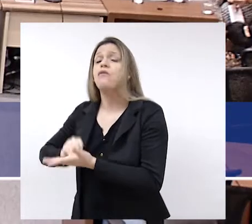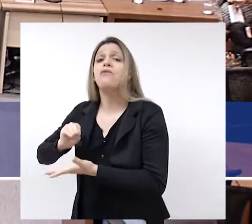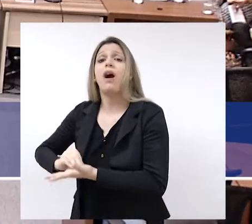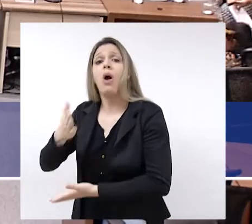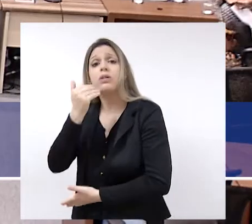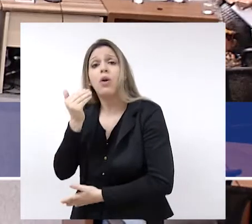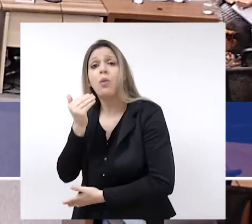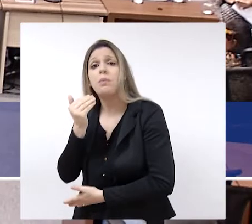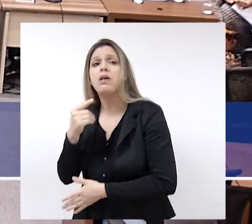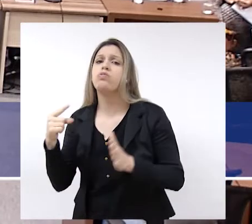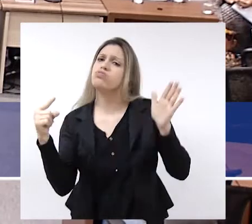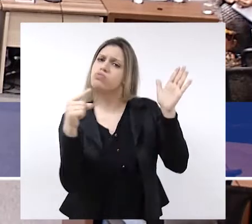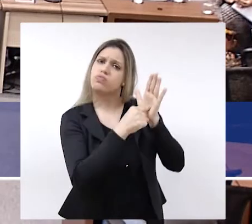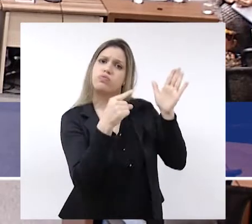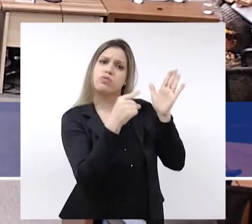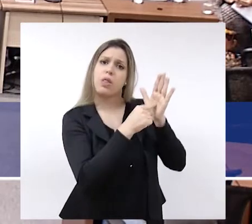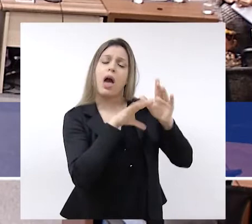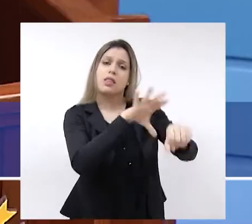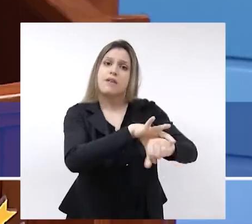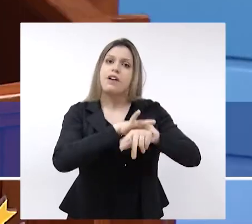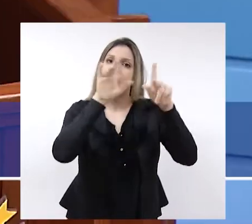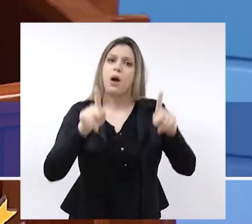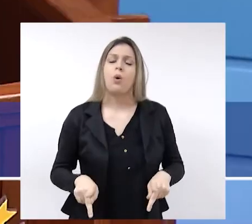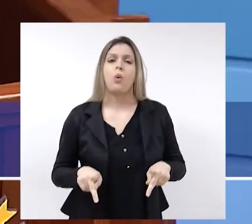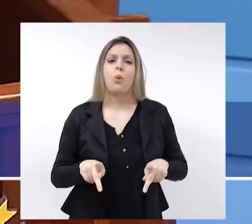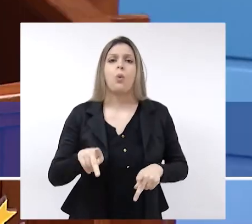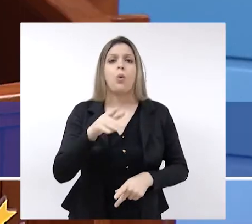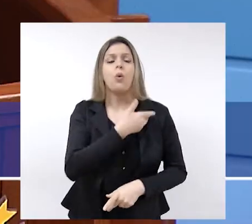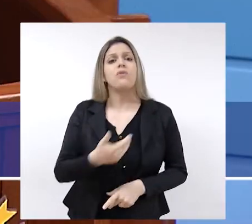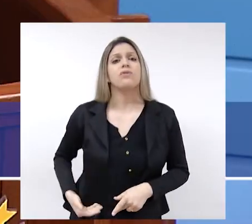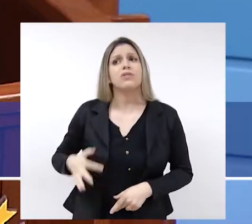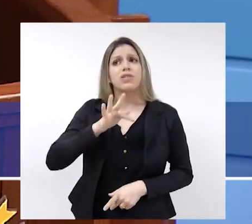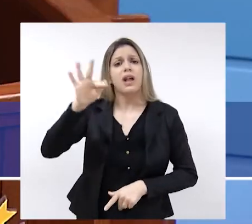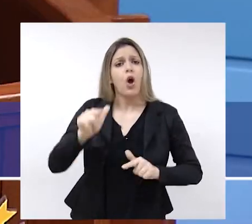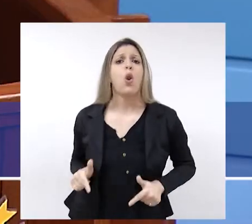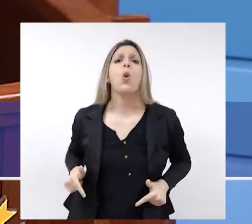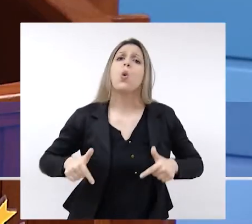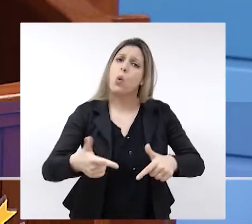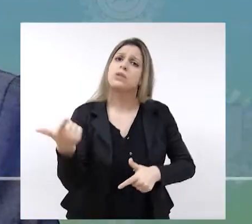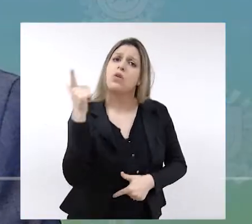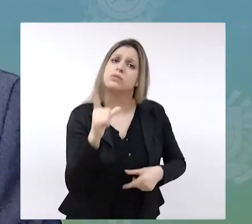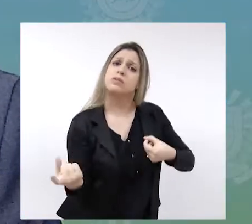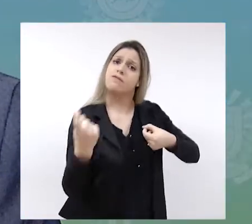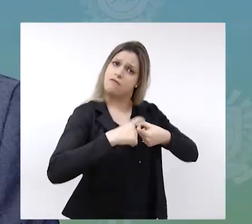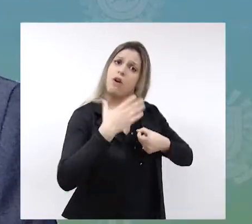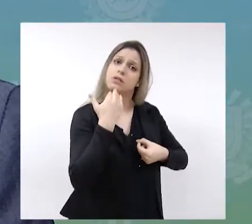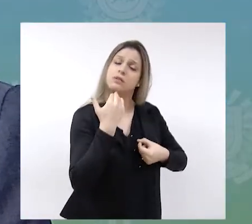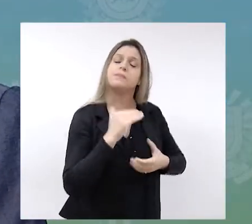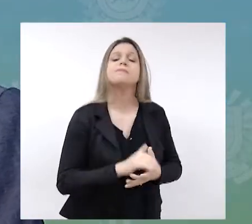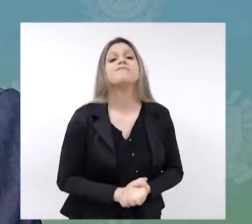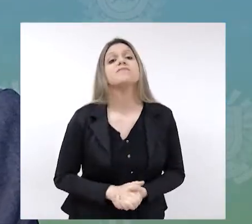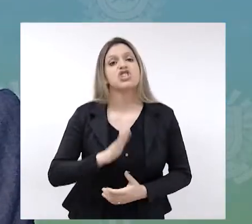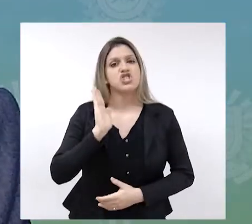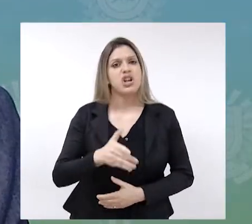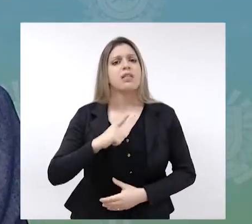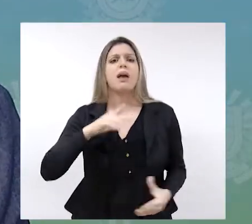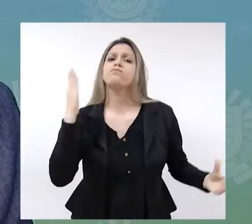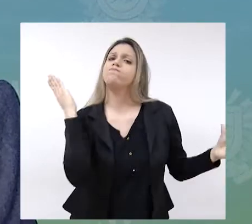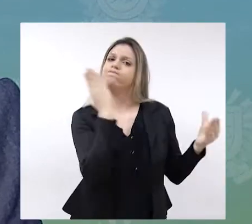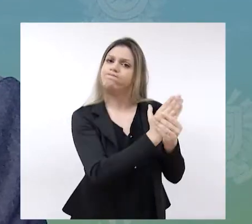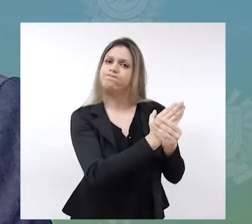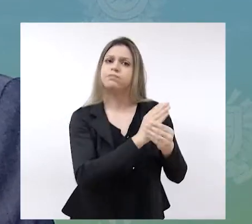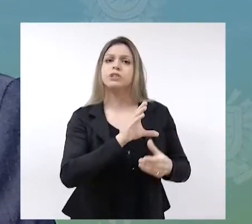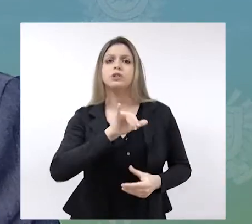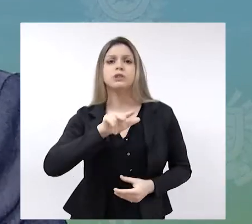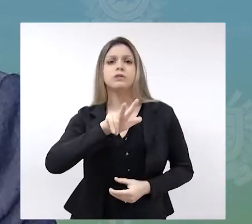denunciaram a situação à Defensoria Pública da União, que entrou na luta para a retomada do benefício. Nós temos uma ação civil pública já